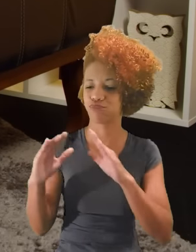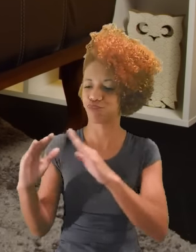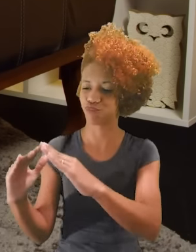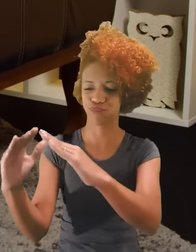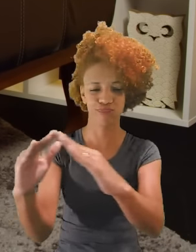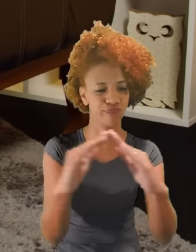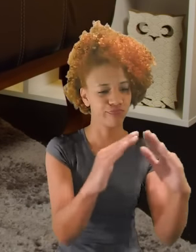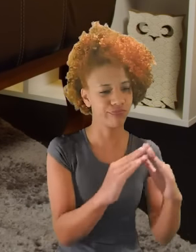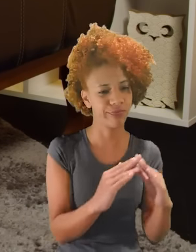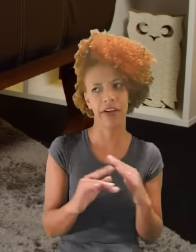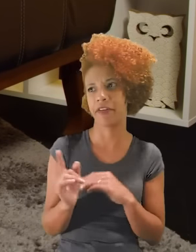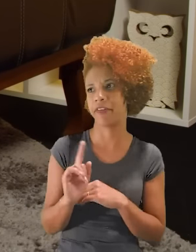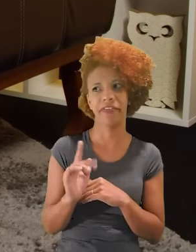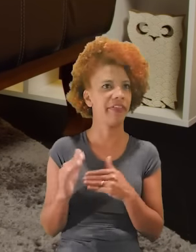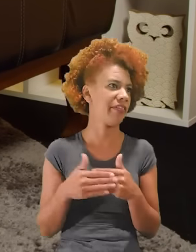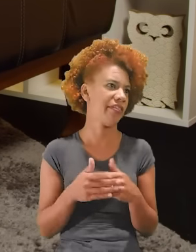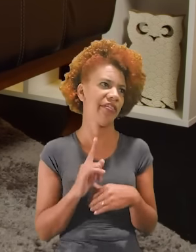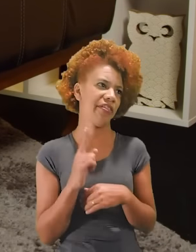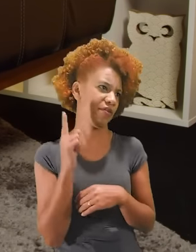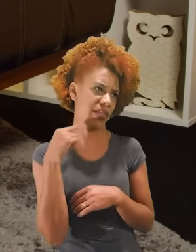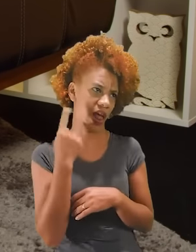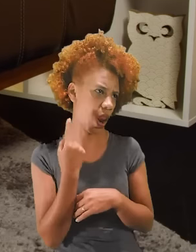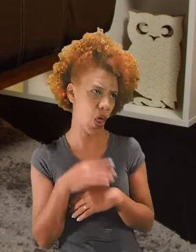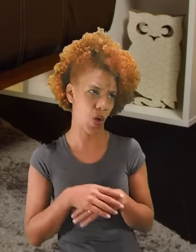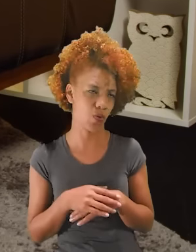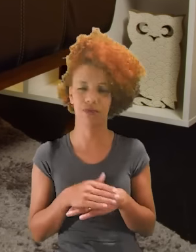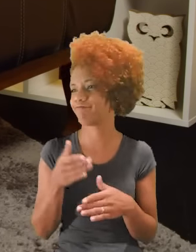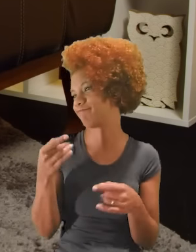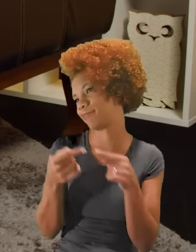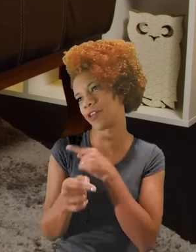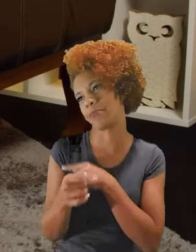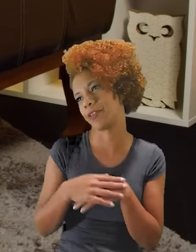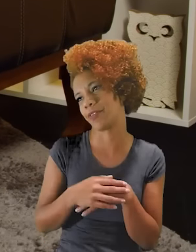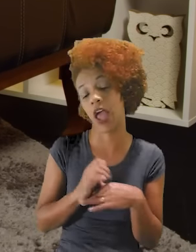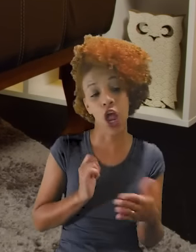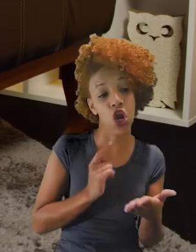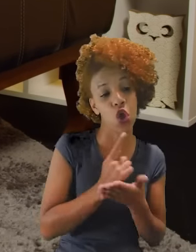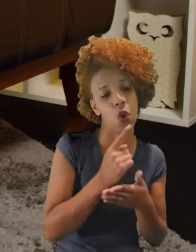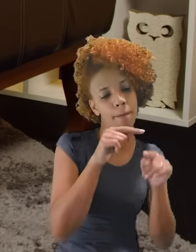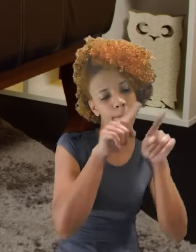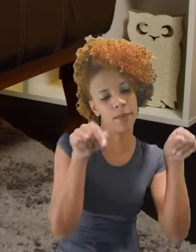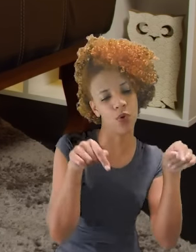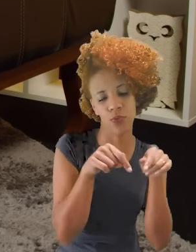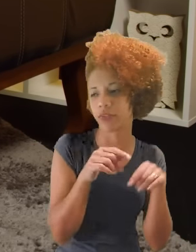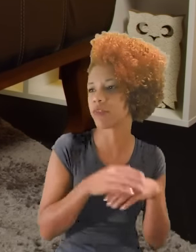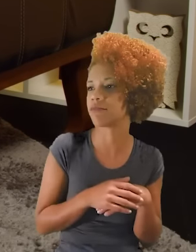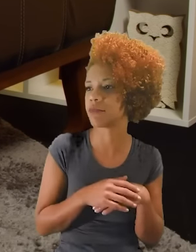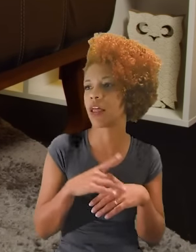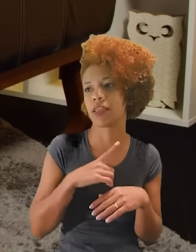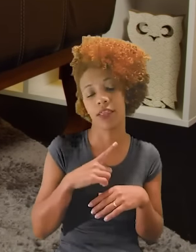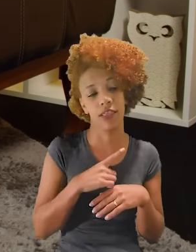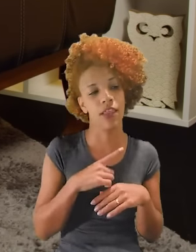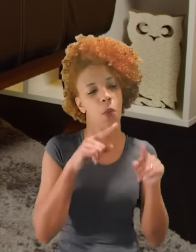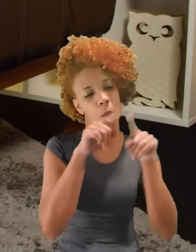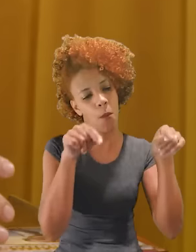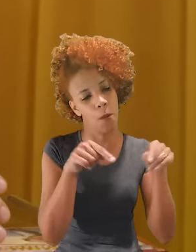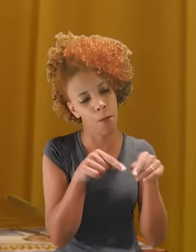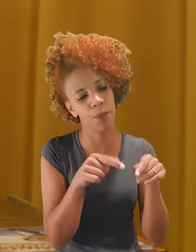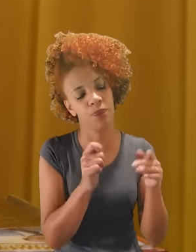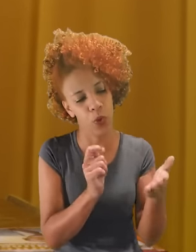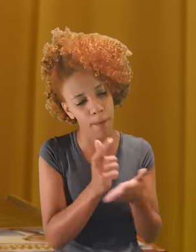condomínio, né? Condomínio foi lá e falou, não, meu, que parque, velho, você tá louco? É. Vetaram. Aí ele comprou o terreno, né? Comprou lá em Anaheim o